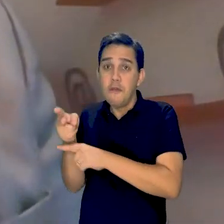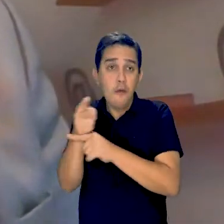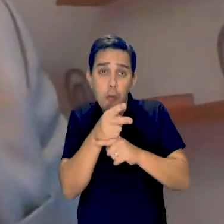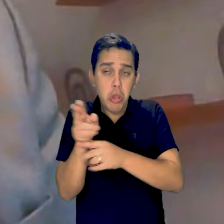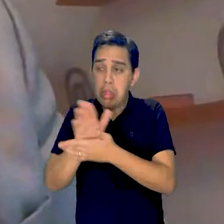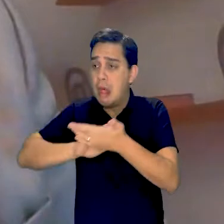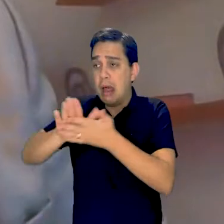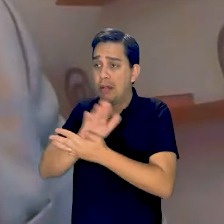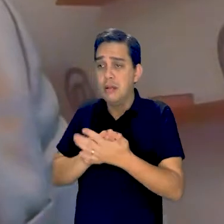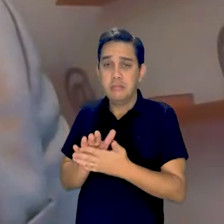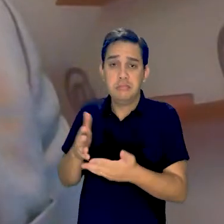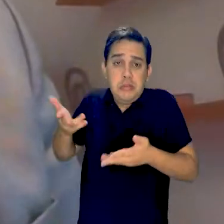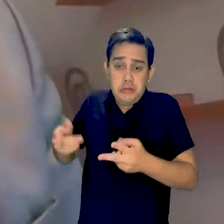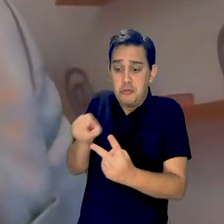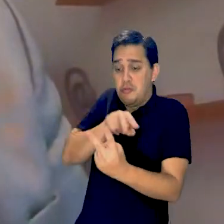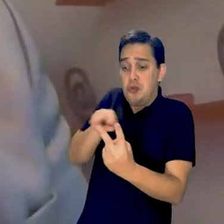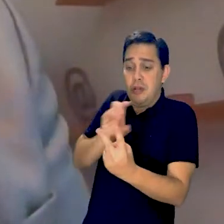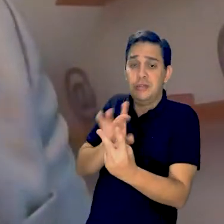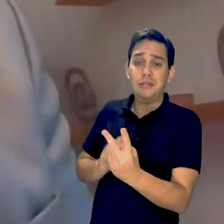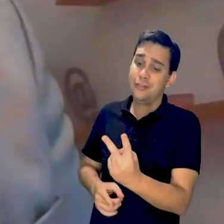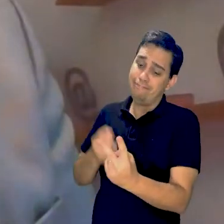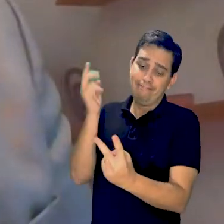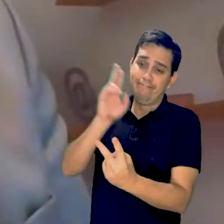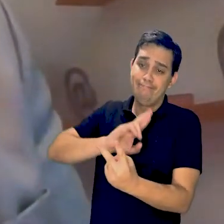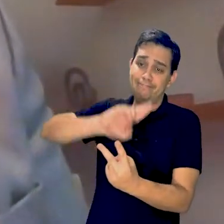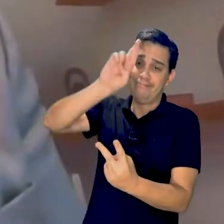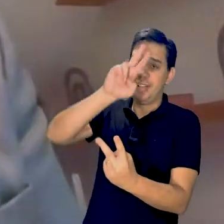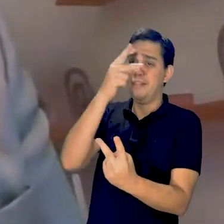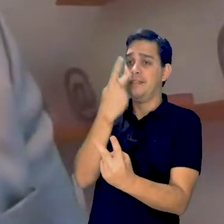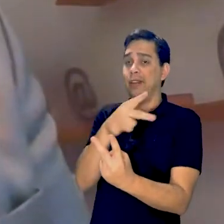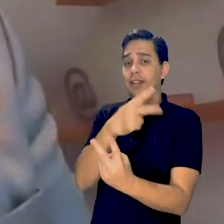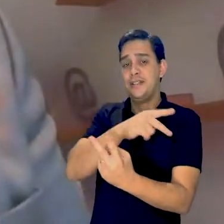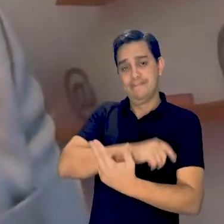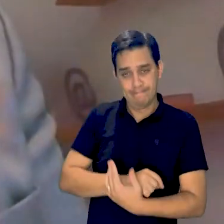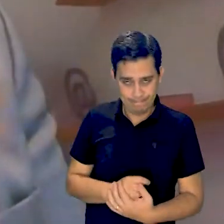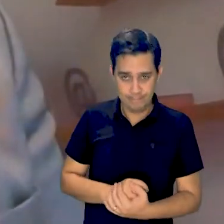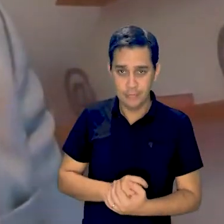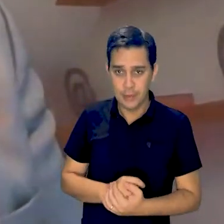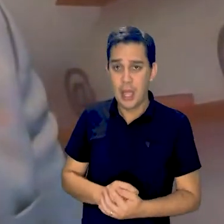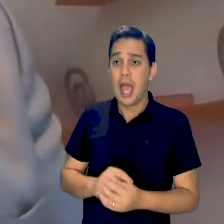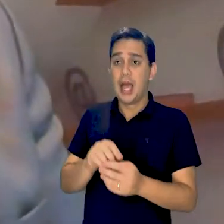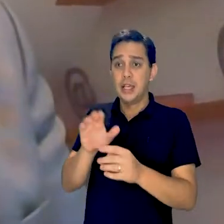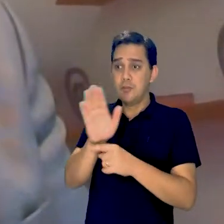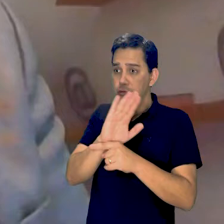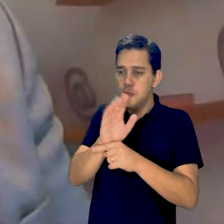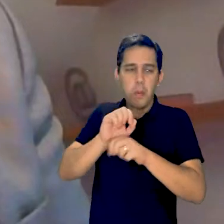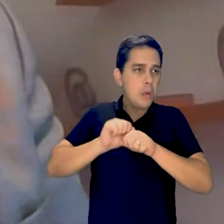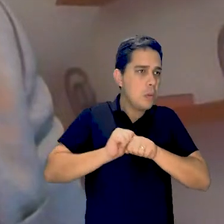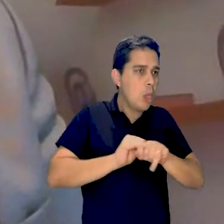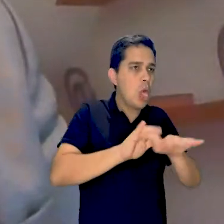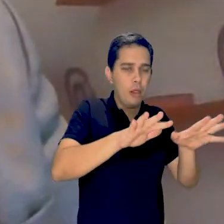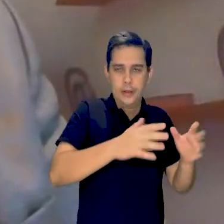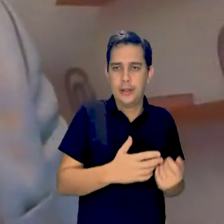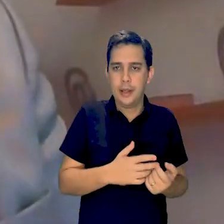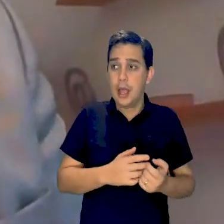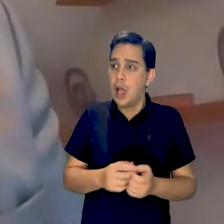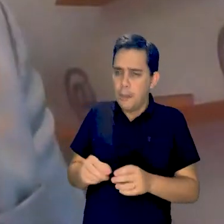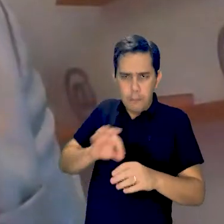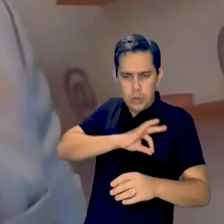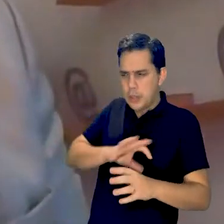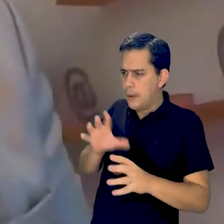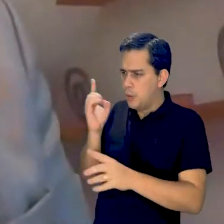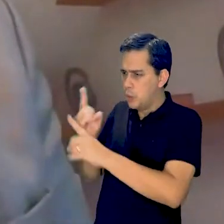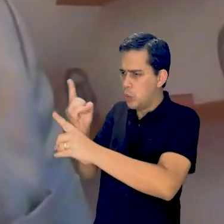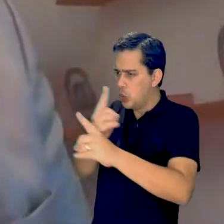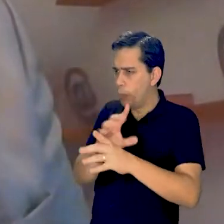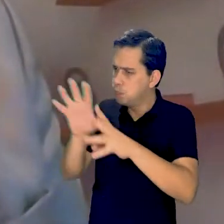o fato de tê-lo feito, e a partir do momento que essas imagens foram trazidas aos autos de inquérito policial,